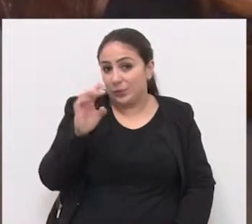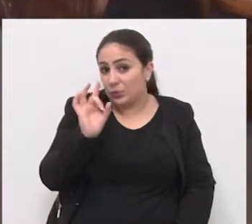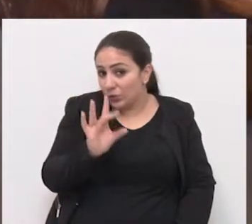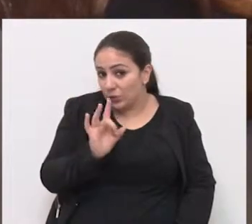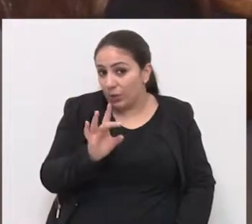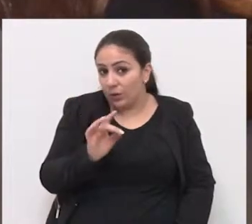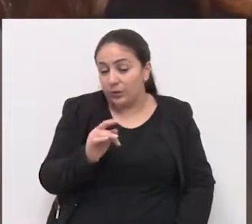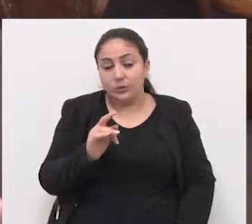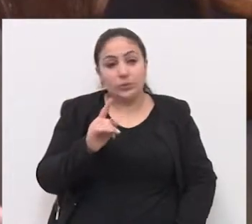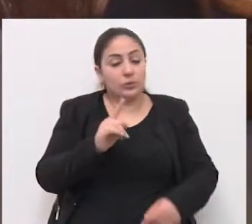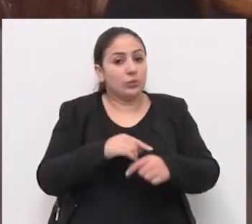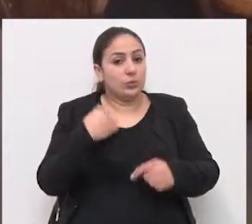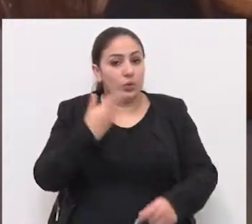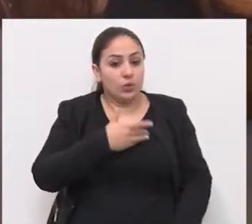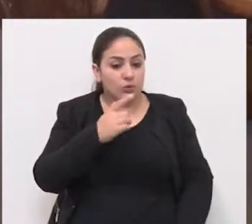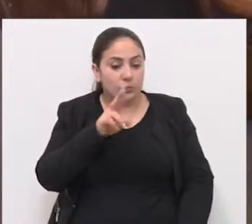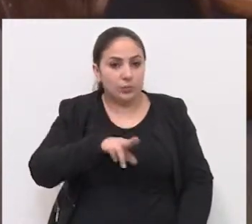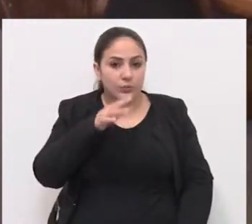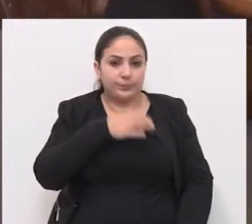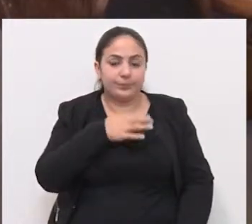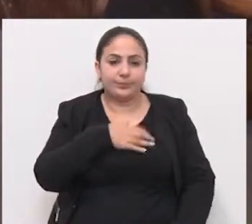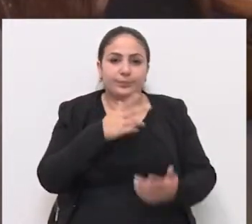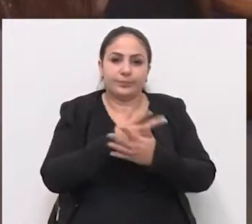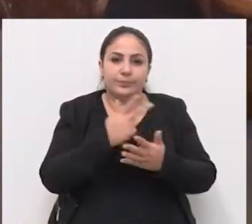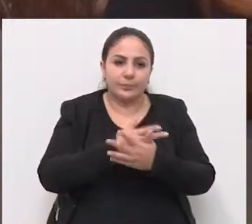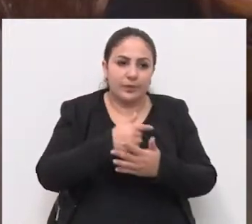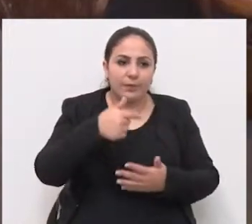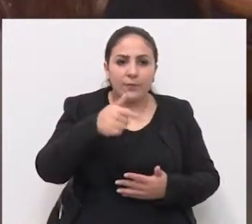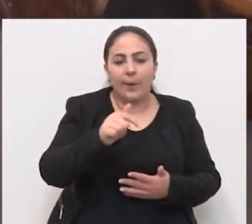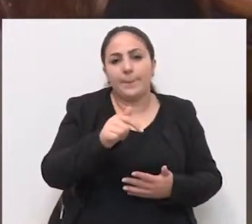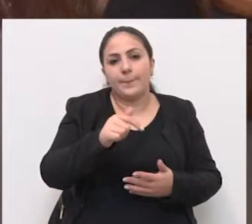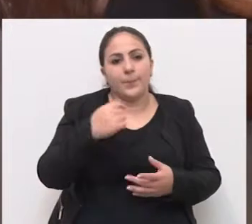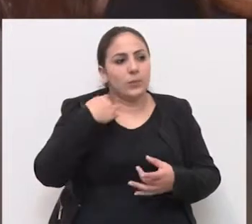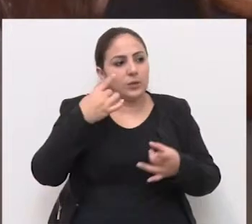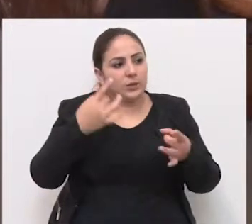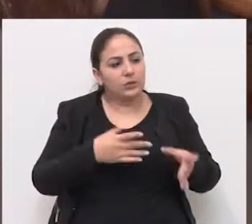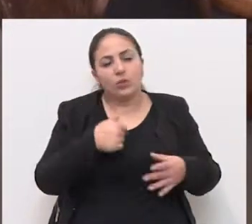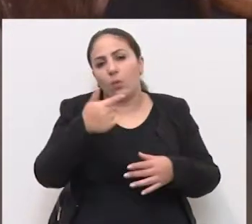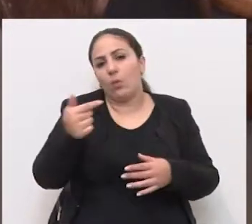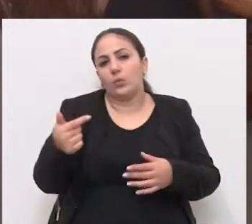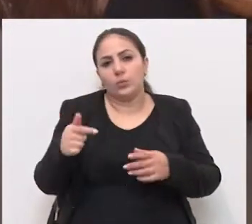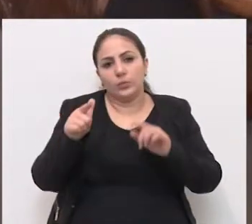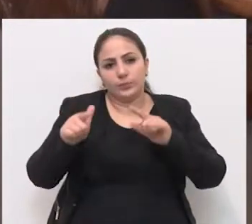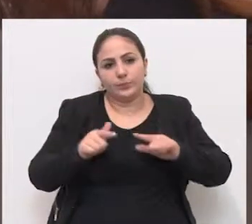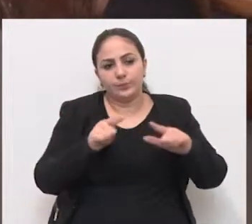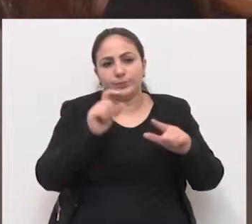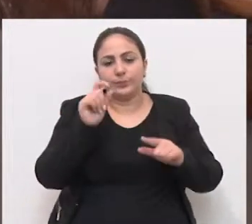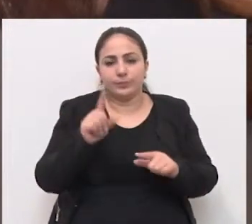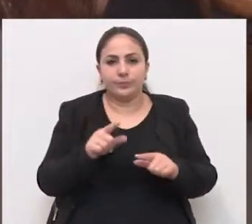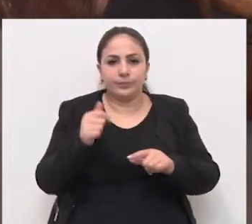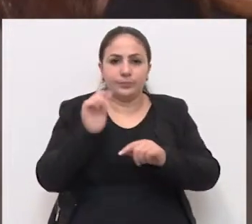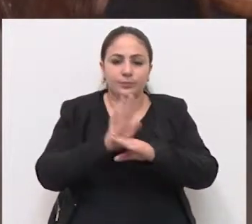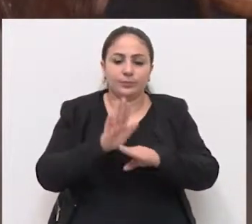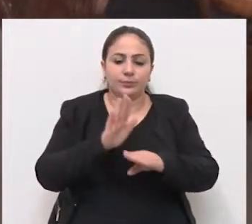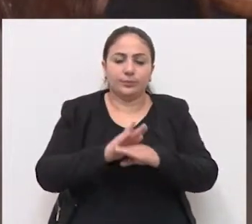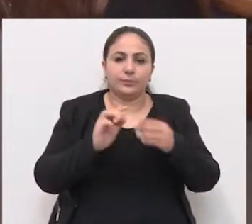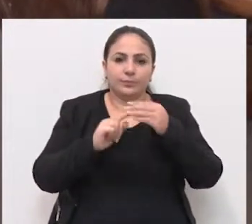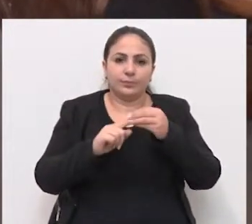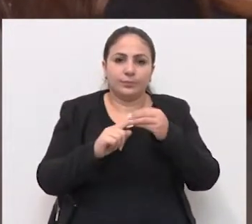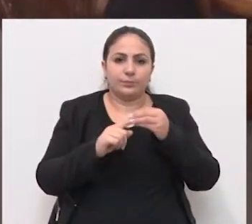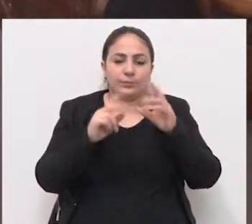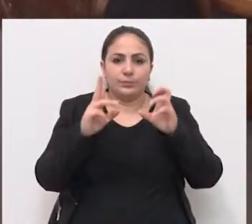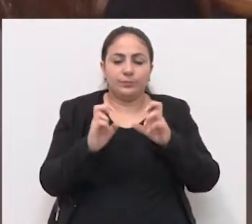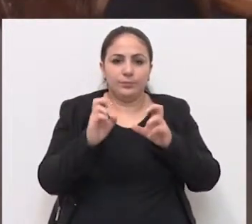de 15 minutos. E quando a gente usa de uma forma inadequada, elas vão para os lixões ou vai para outros locais que